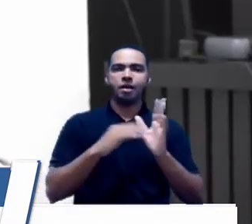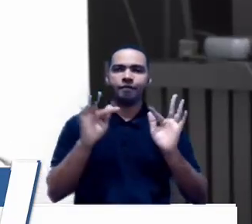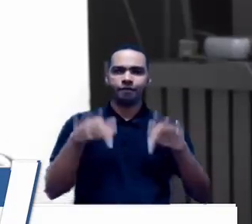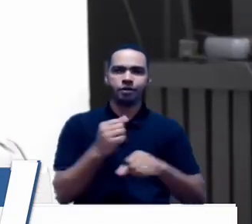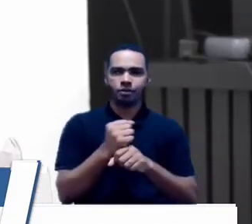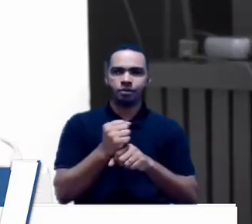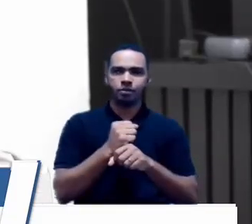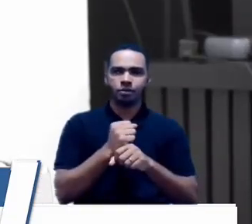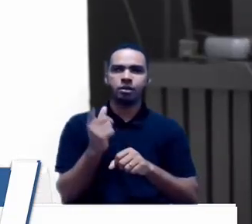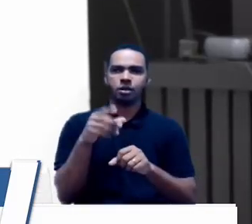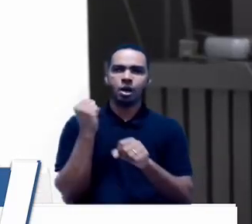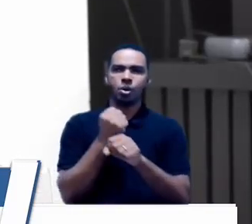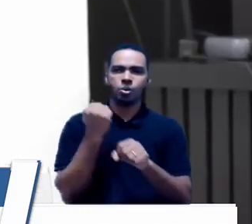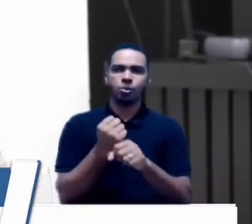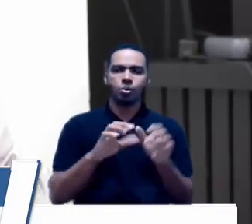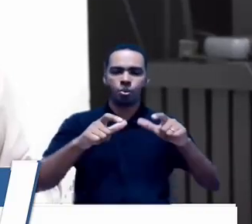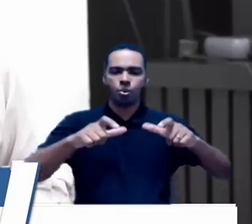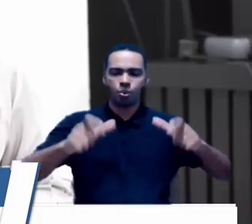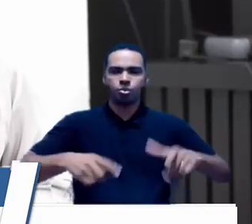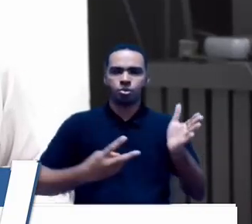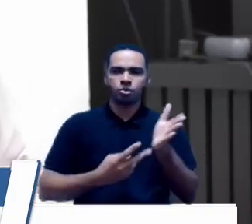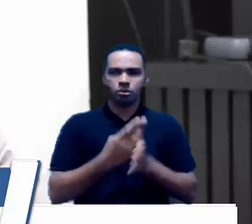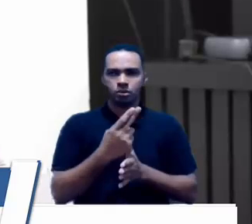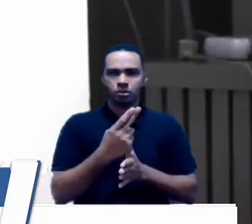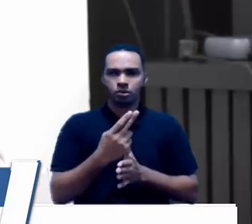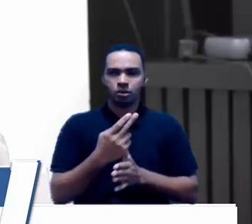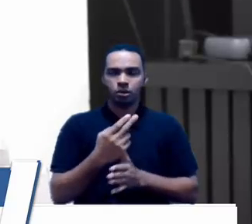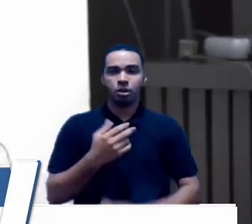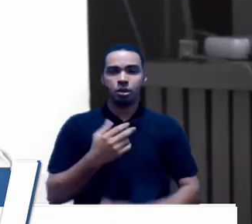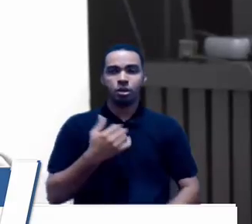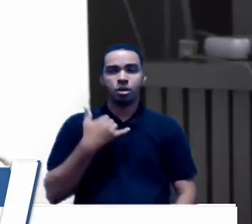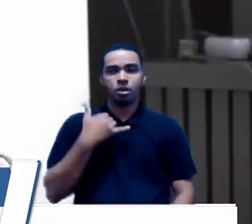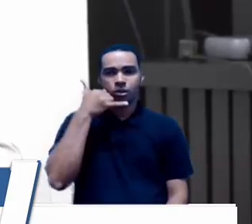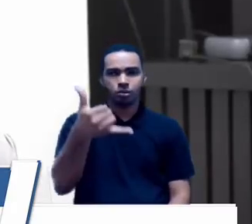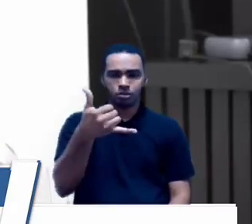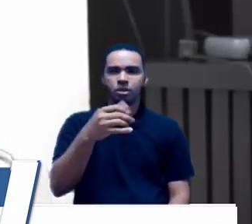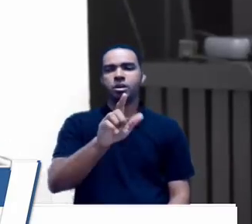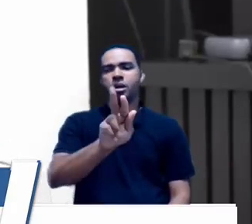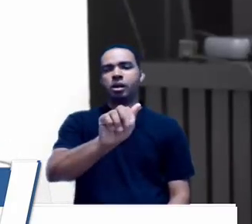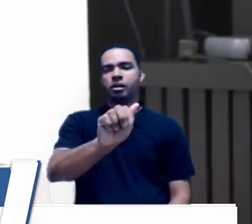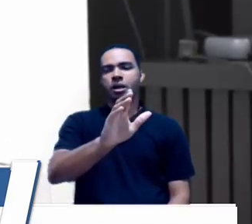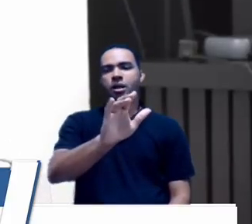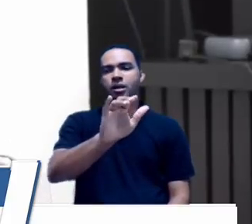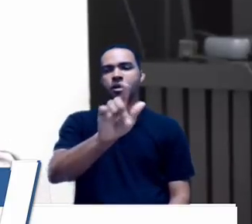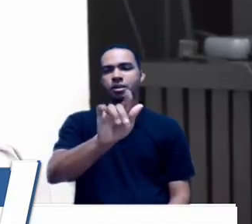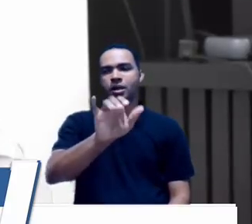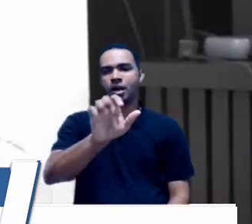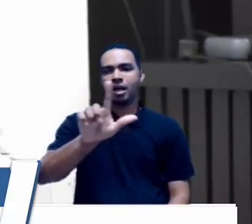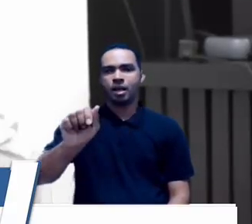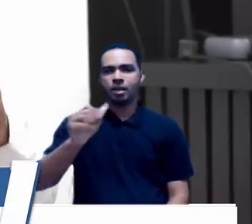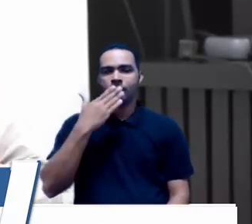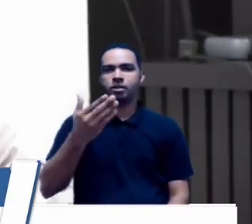centro cirúrgico, né? Eu liguei inclusive para a doutora Graziella, que eles estão precisando agora apoio político.